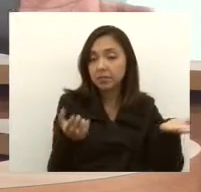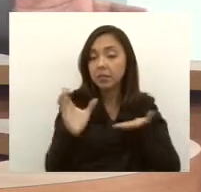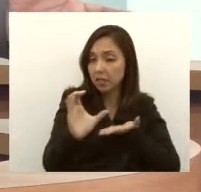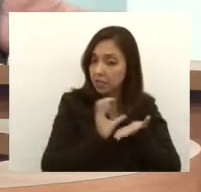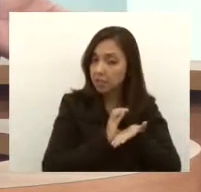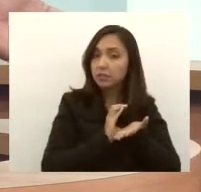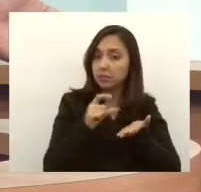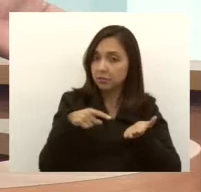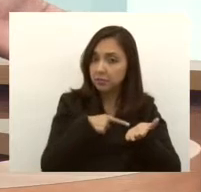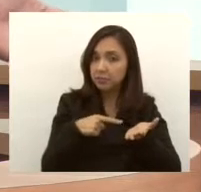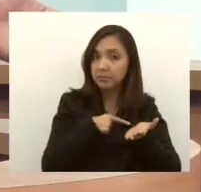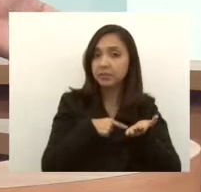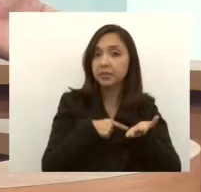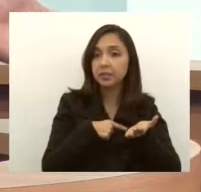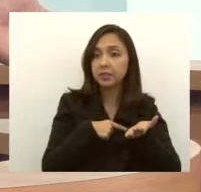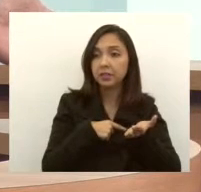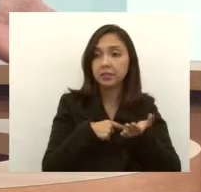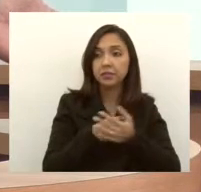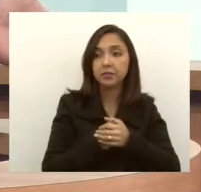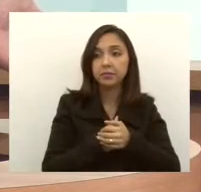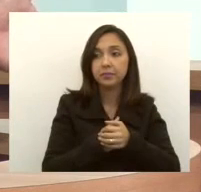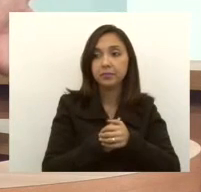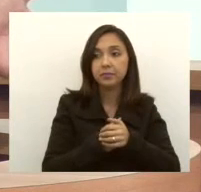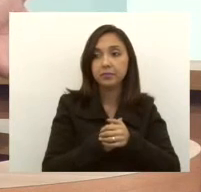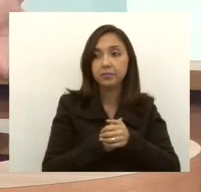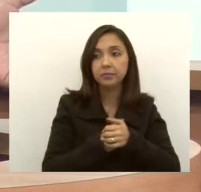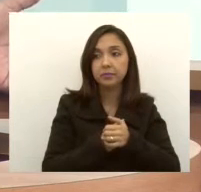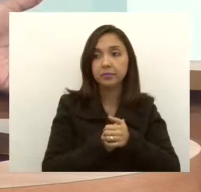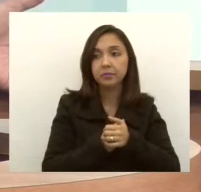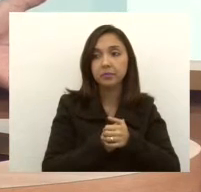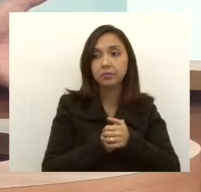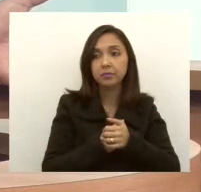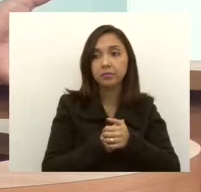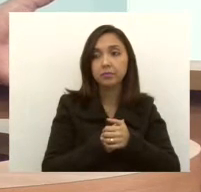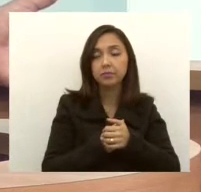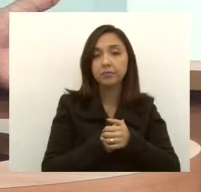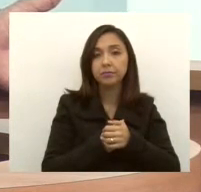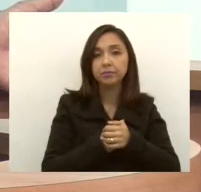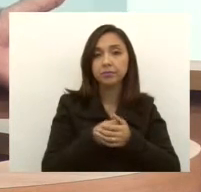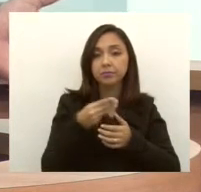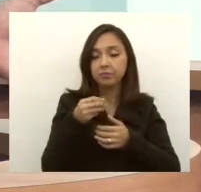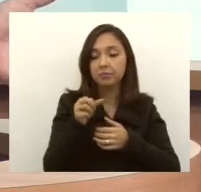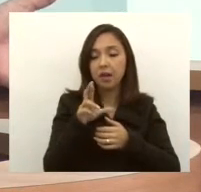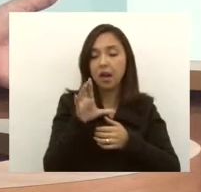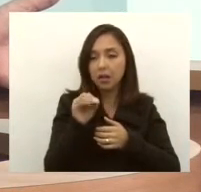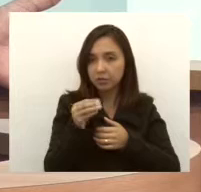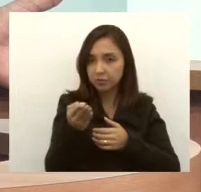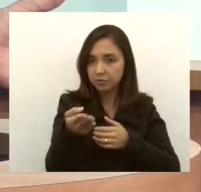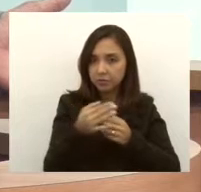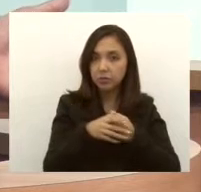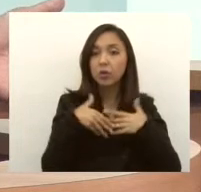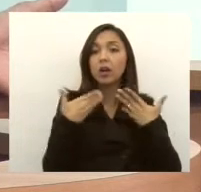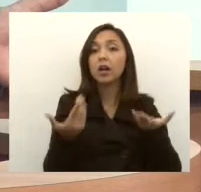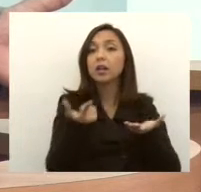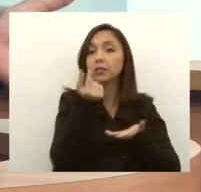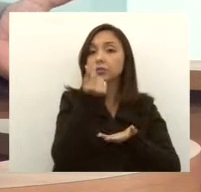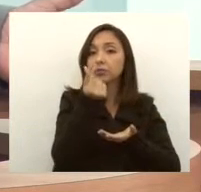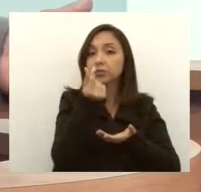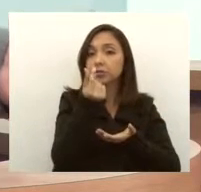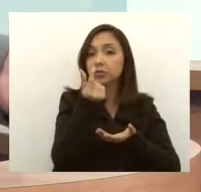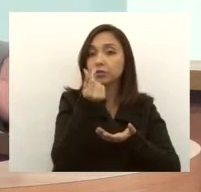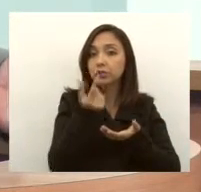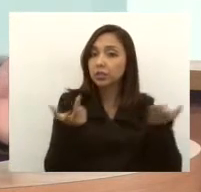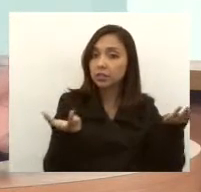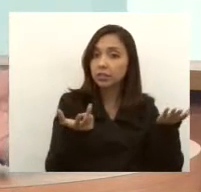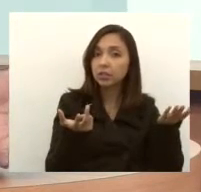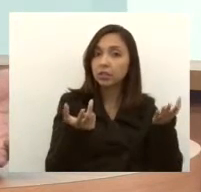Receberam, Marcos, do Jornal Independente, onde está o dinheiro das